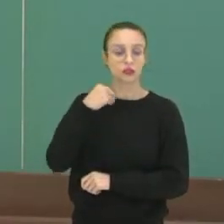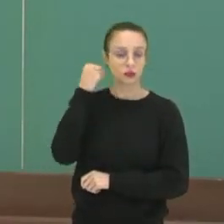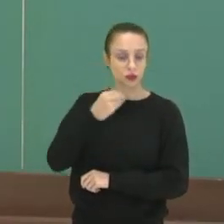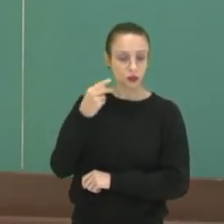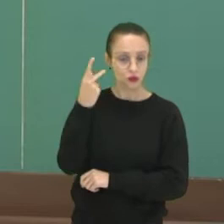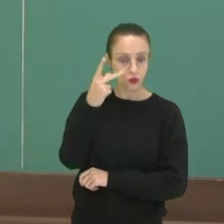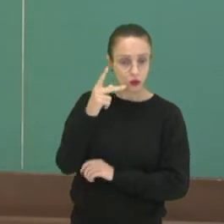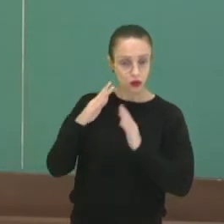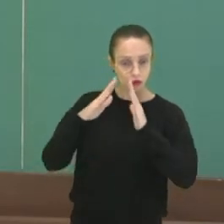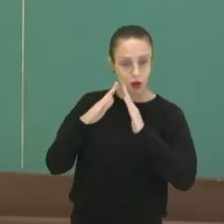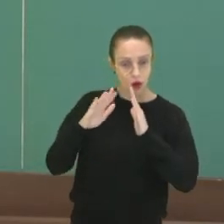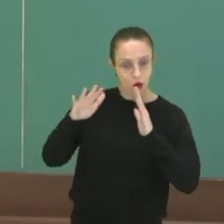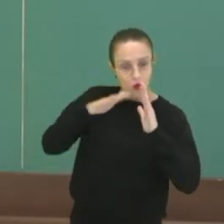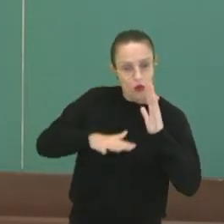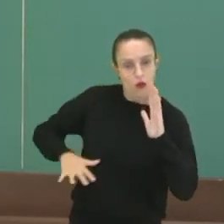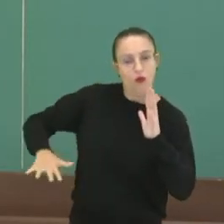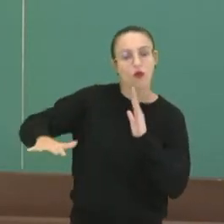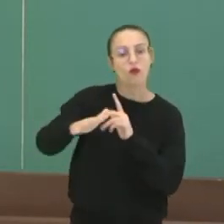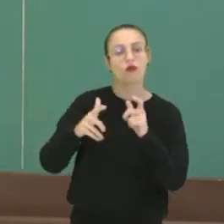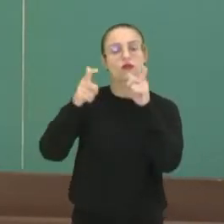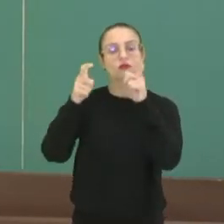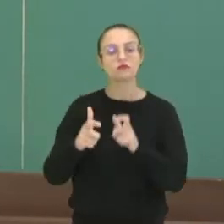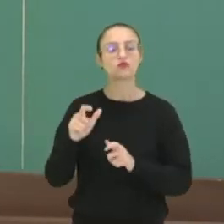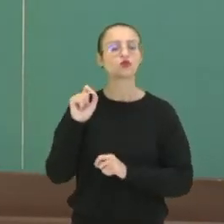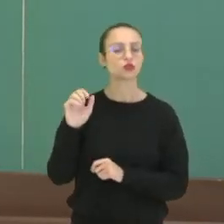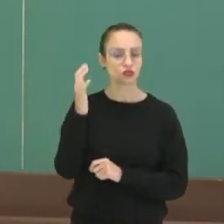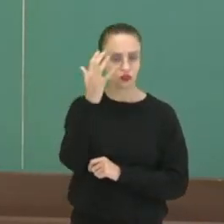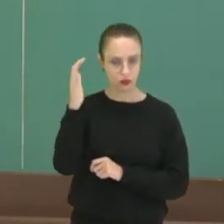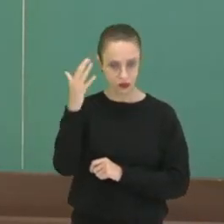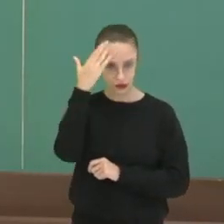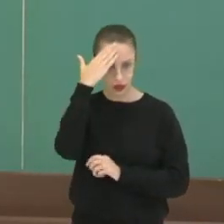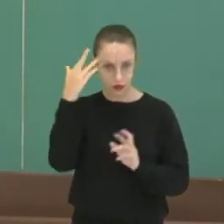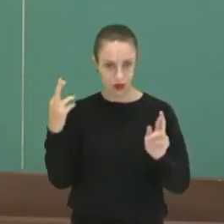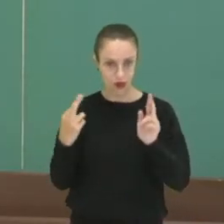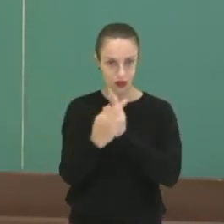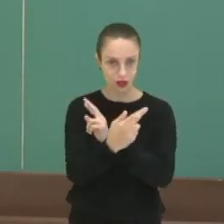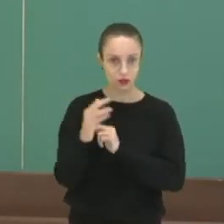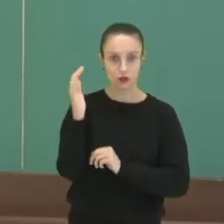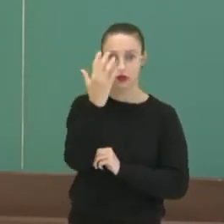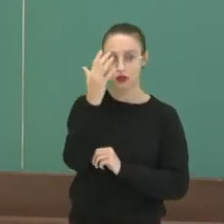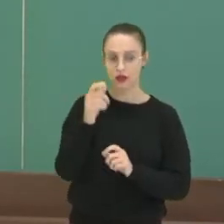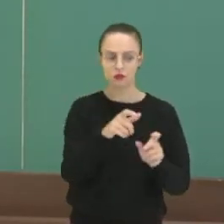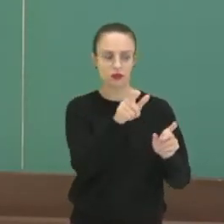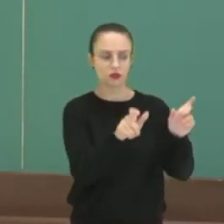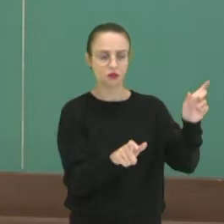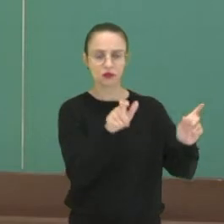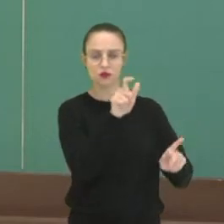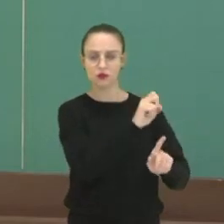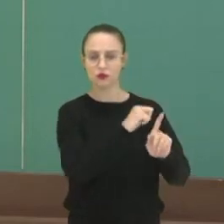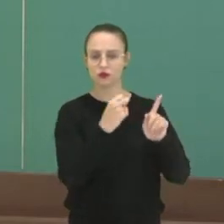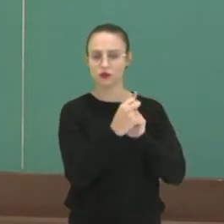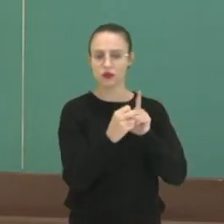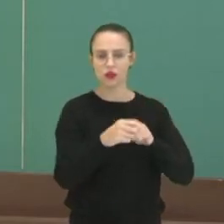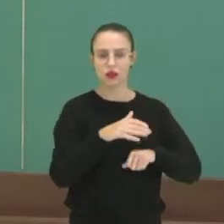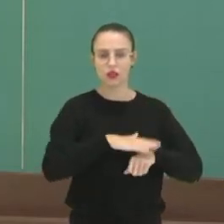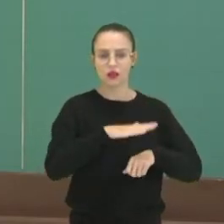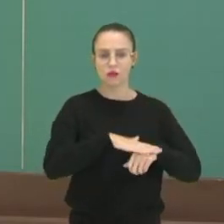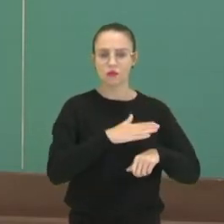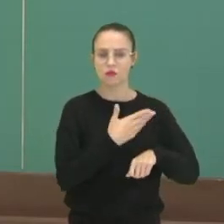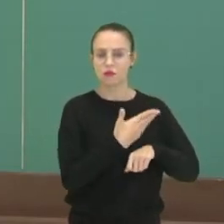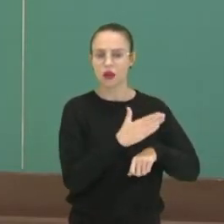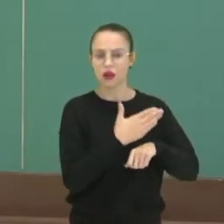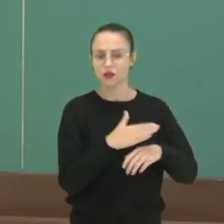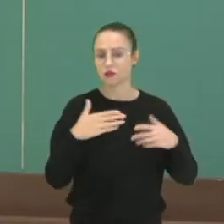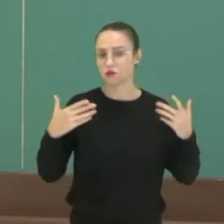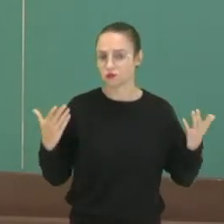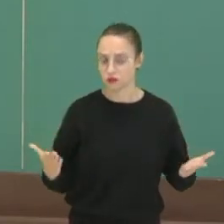da região onde você mora? E você sabe qual é a relação entre o clima e o homem e as atividades que o homem desenvolve?